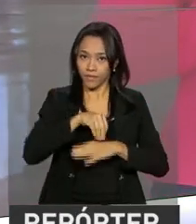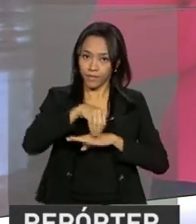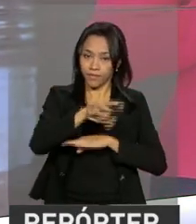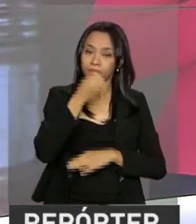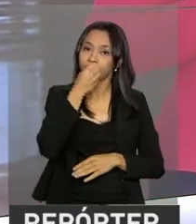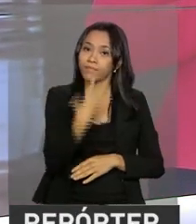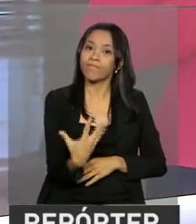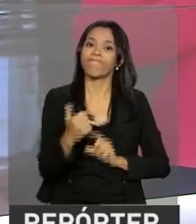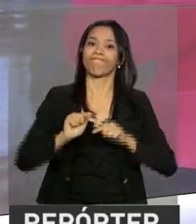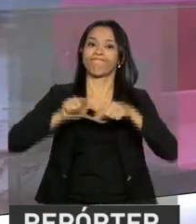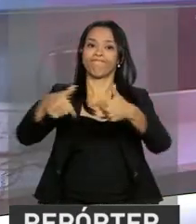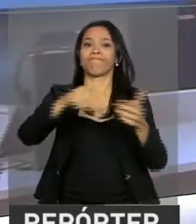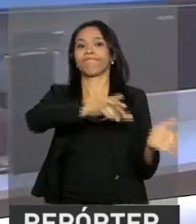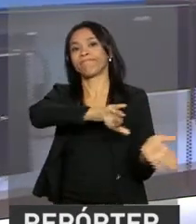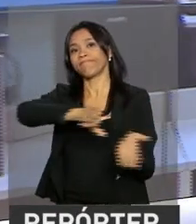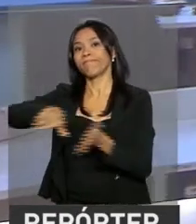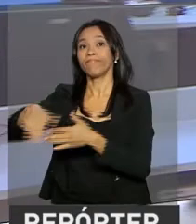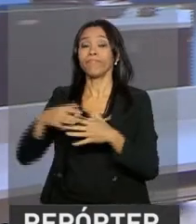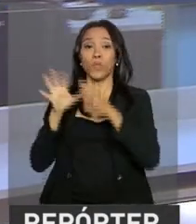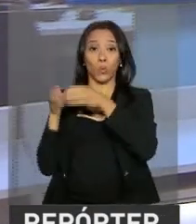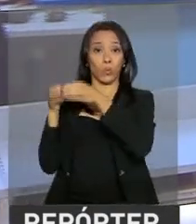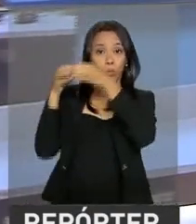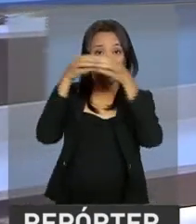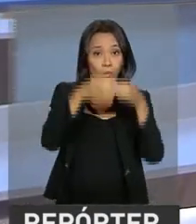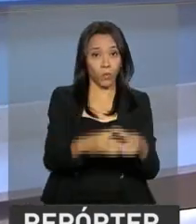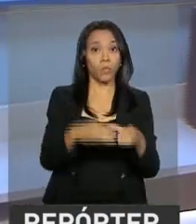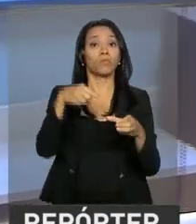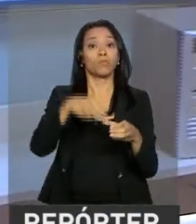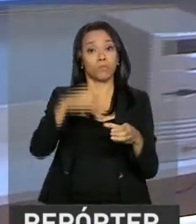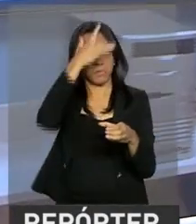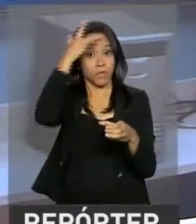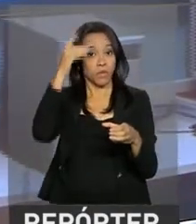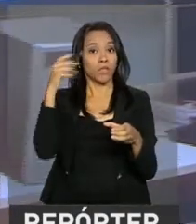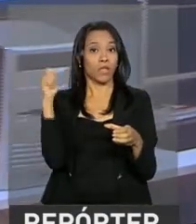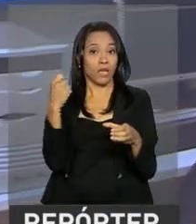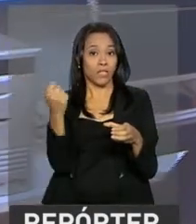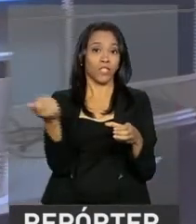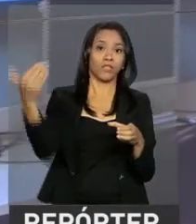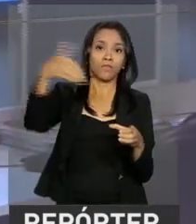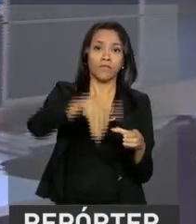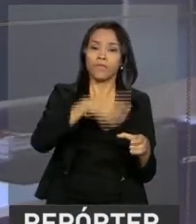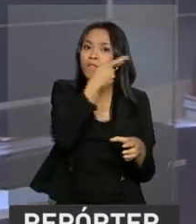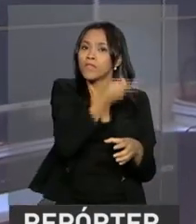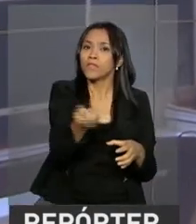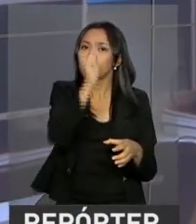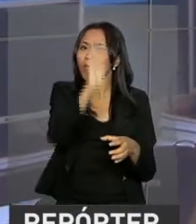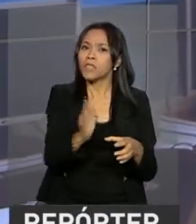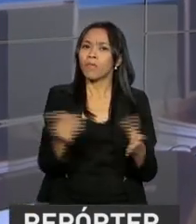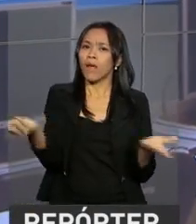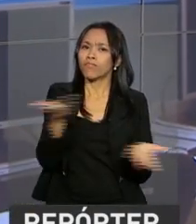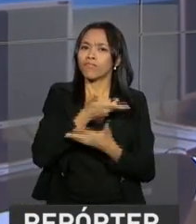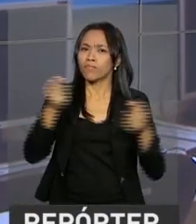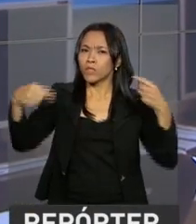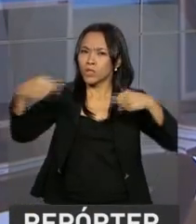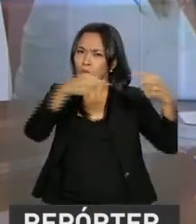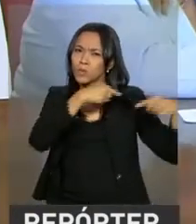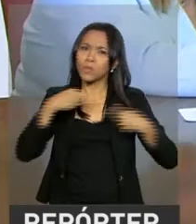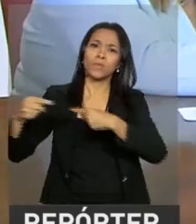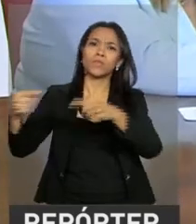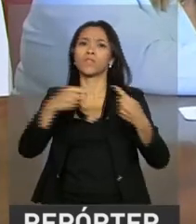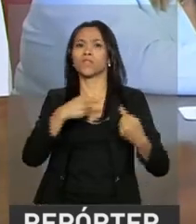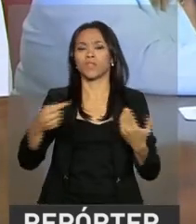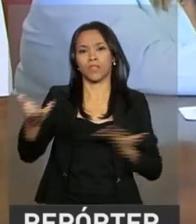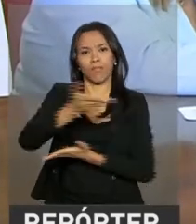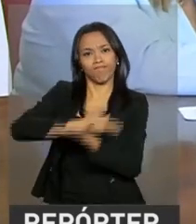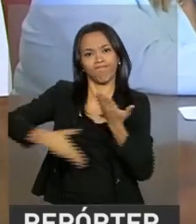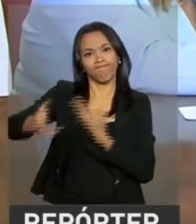trabalho e uma comitiva da argentina esteve ontem no brasil para discutir as relações entre os dois países o presidente michel temer